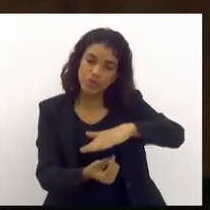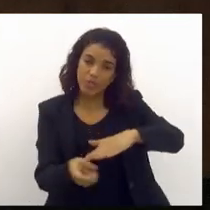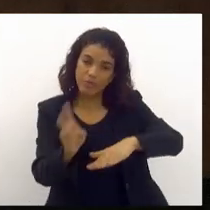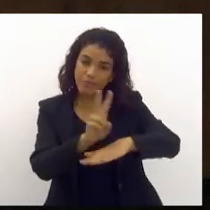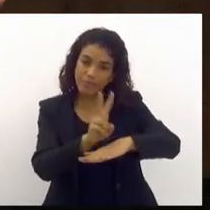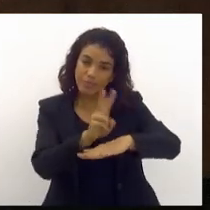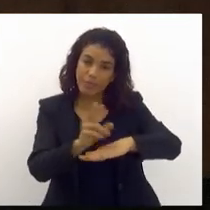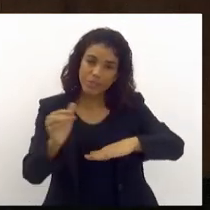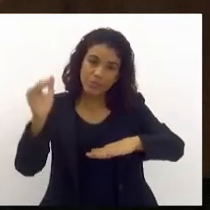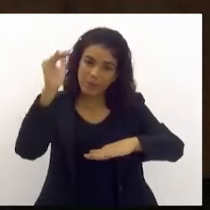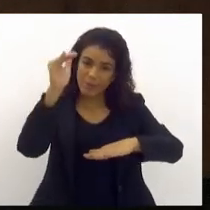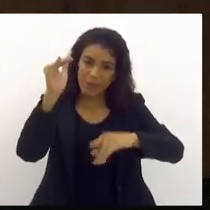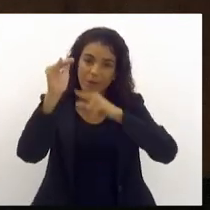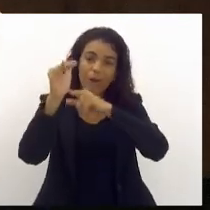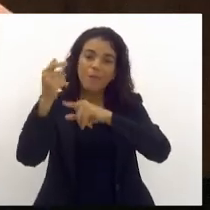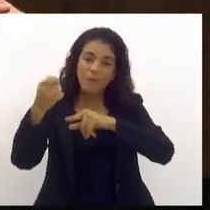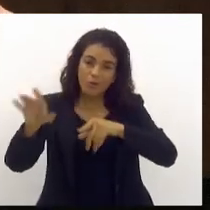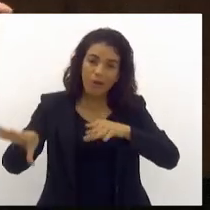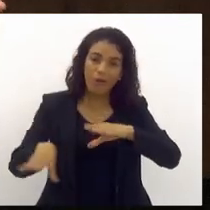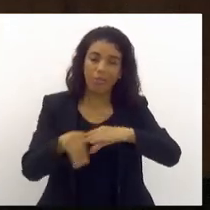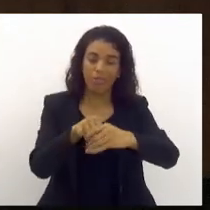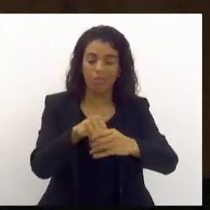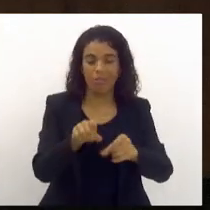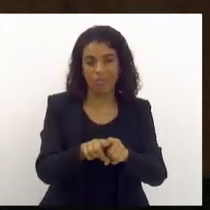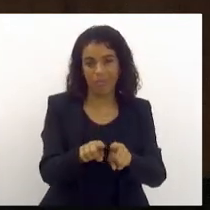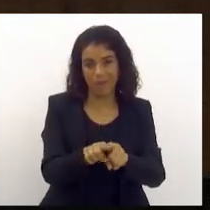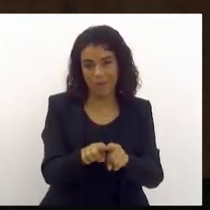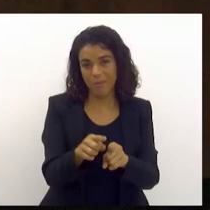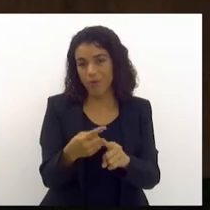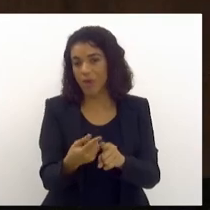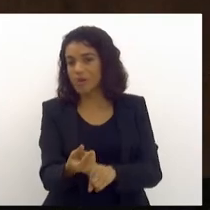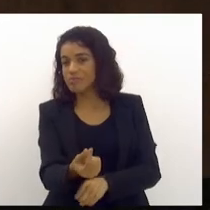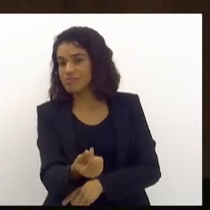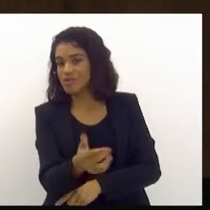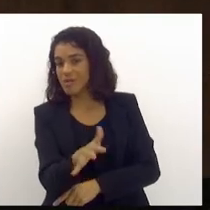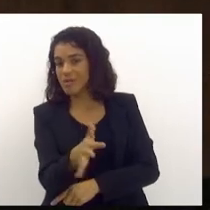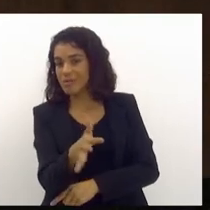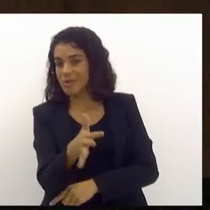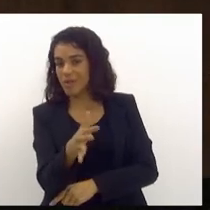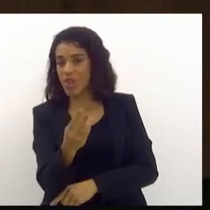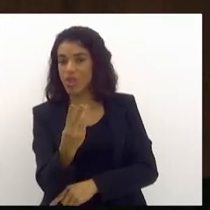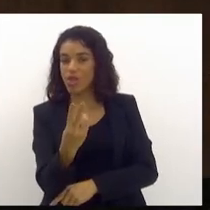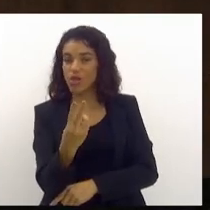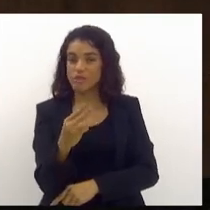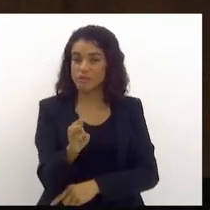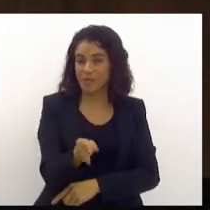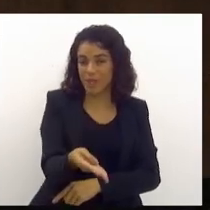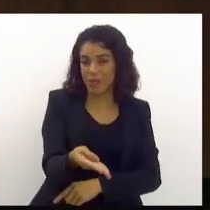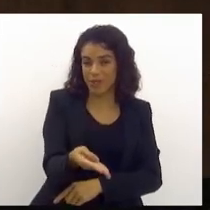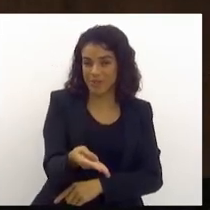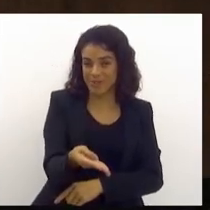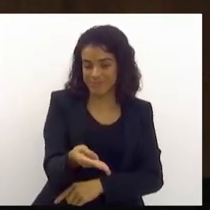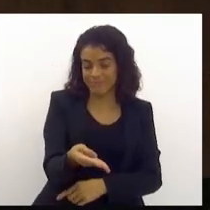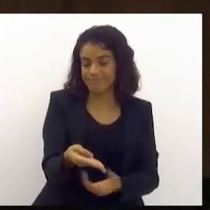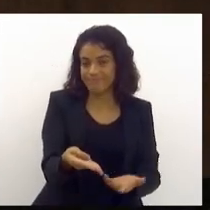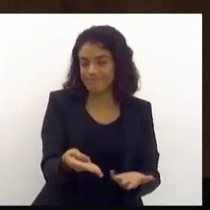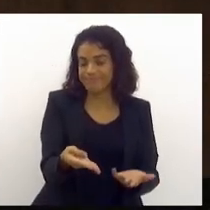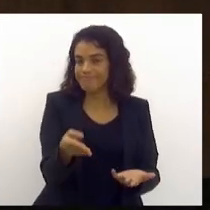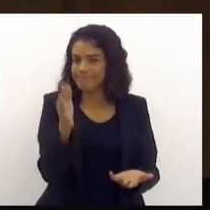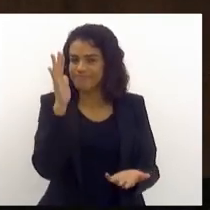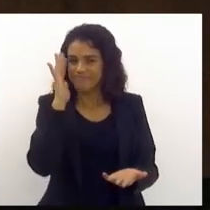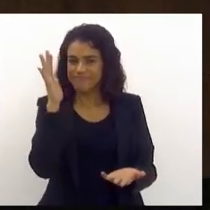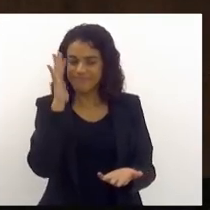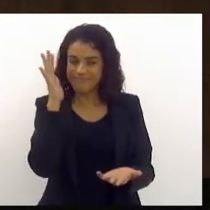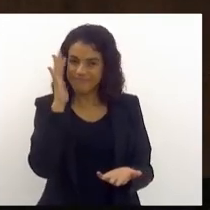o Fundo Soberano teve que entrar. Por quê? Porque o saldo dele era aproximadamente 2 bilhões. Então, o que se